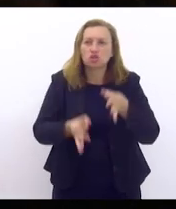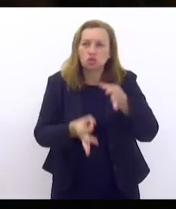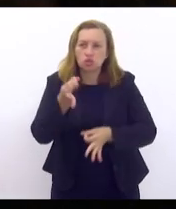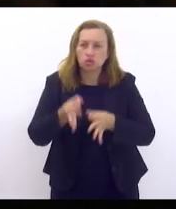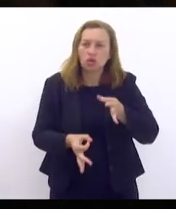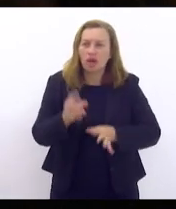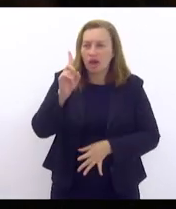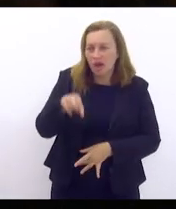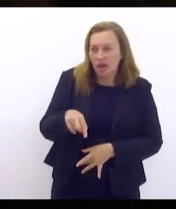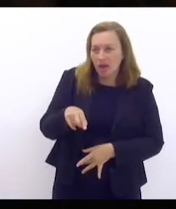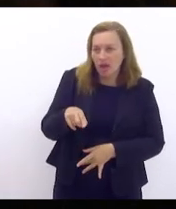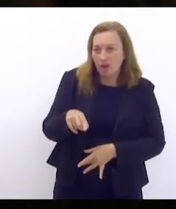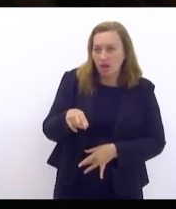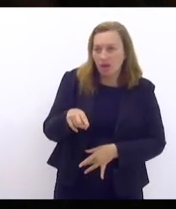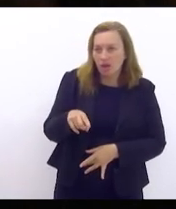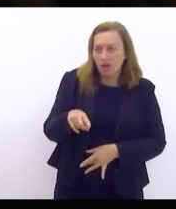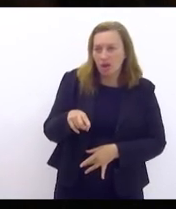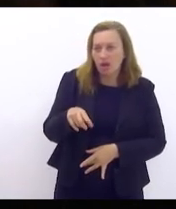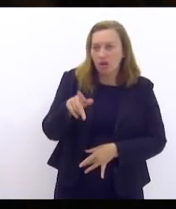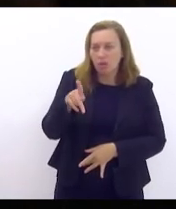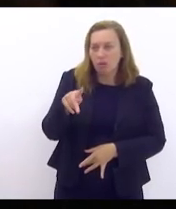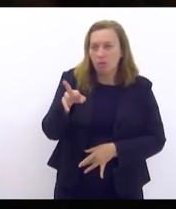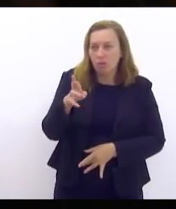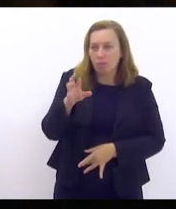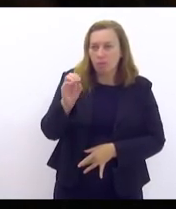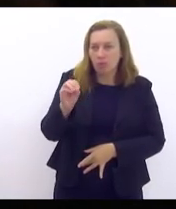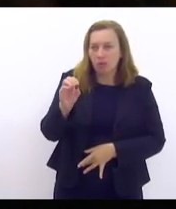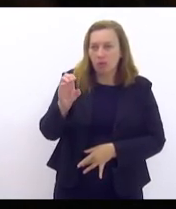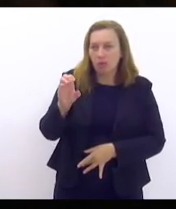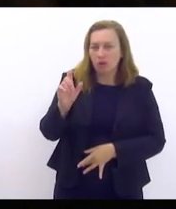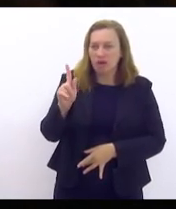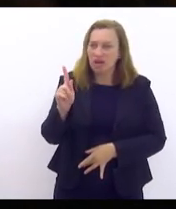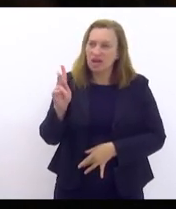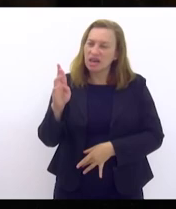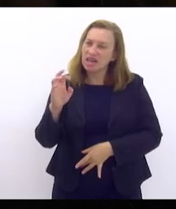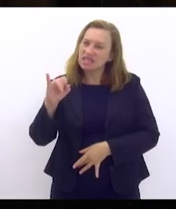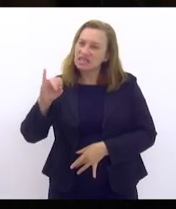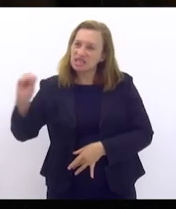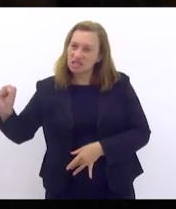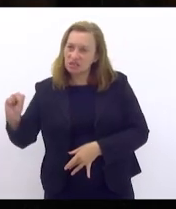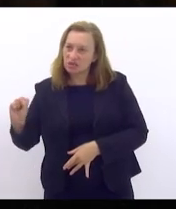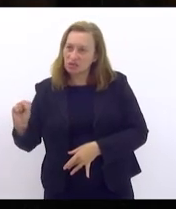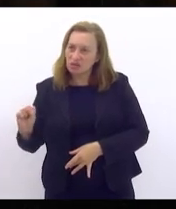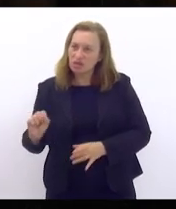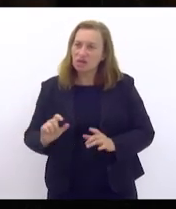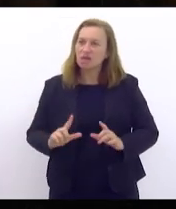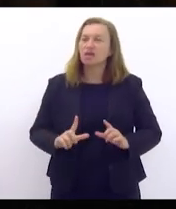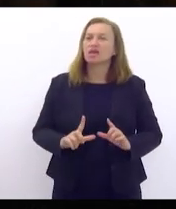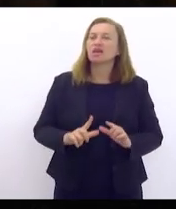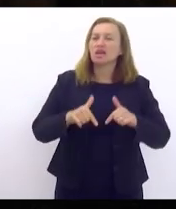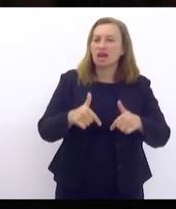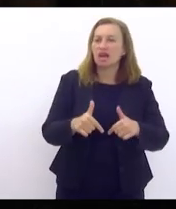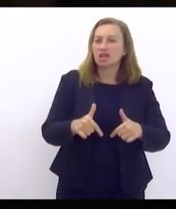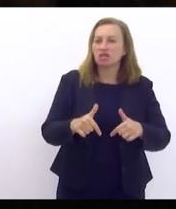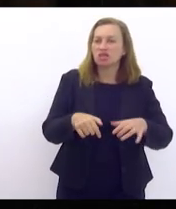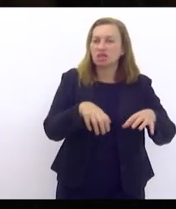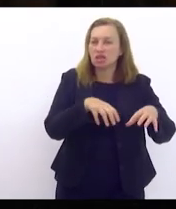o progressivo que atinge de formas diferentes rendas diferentes